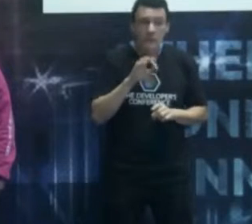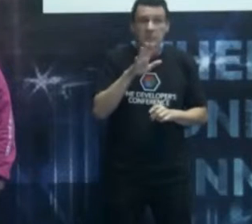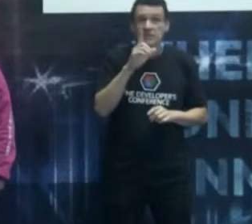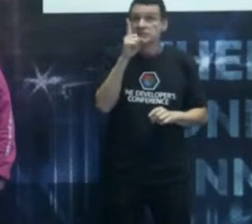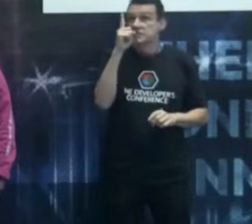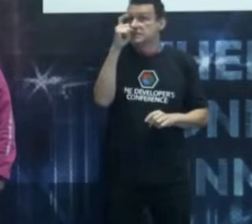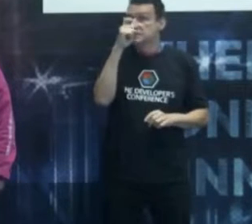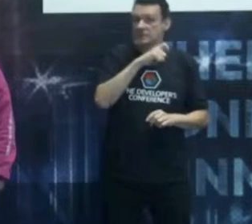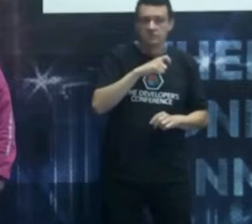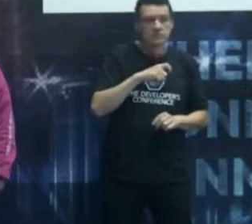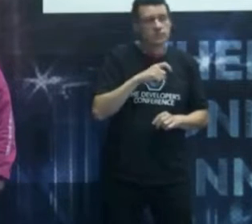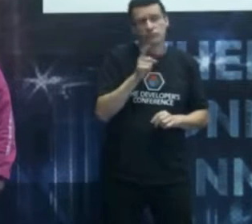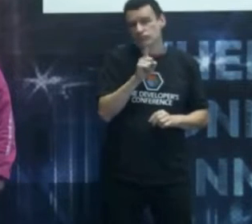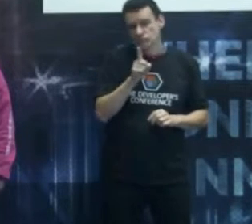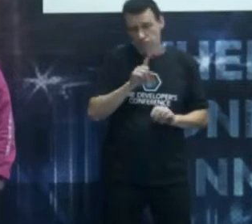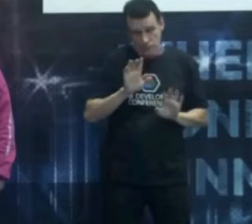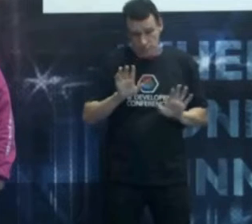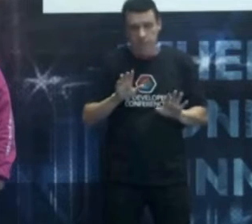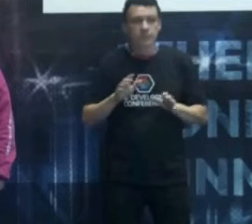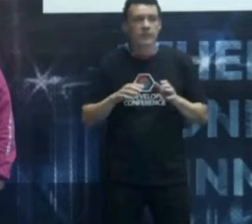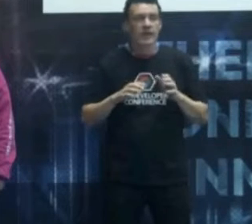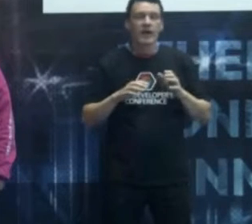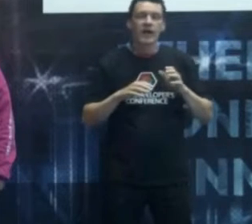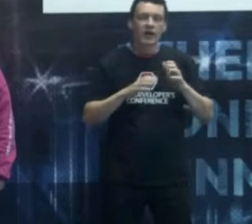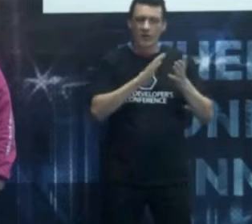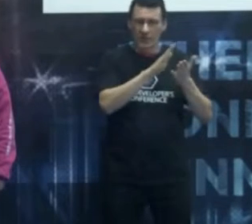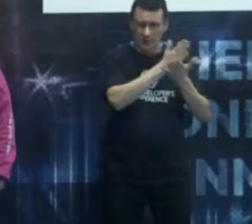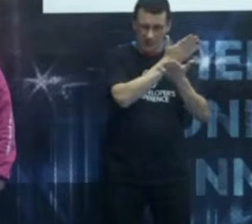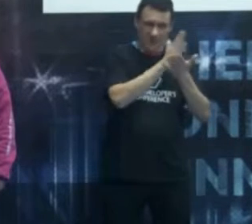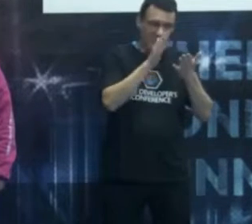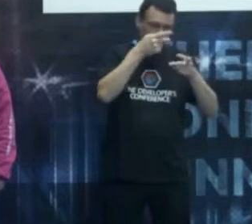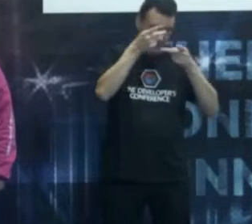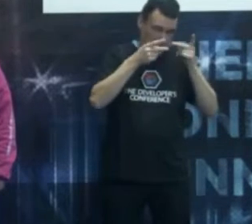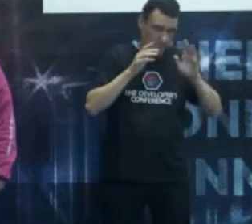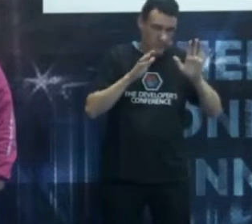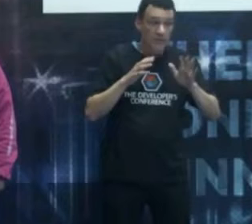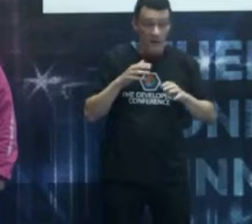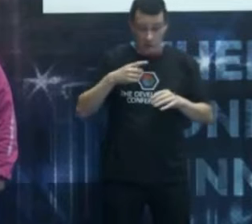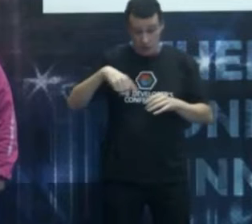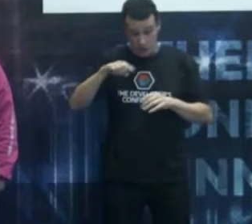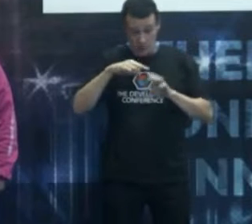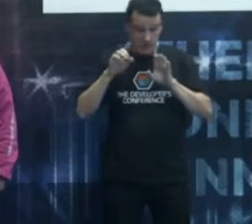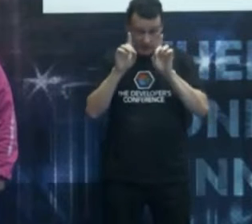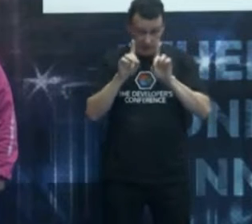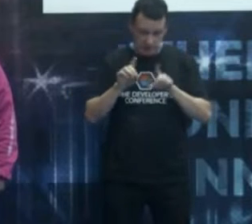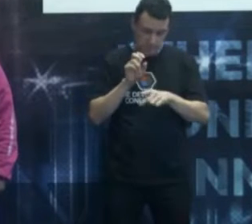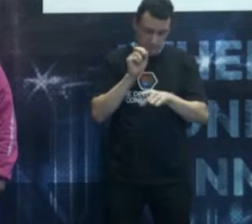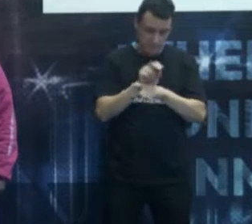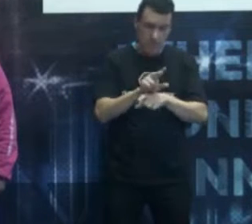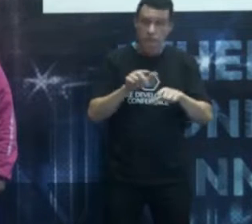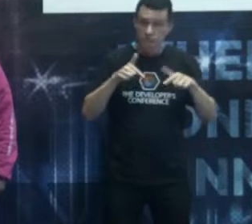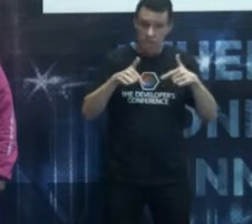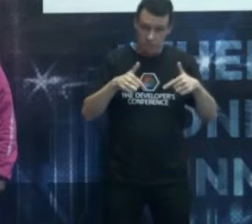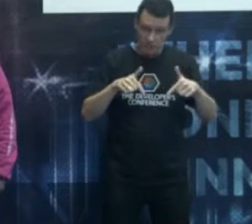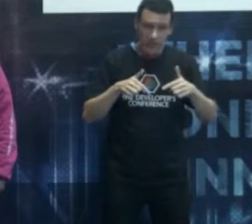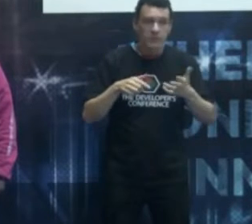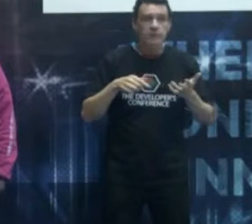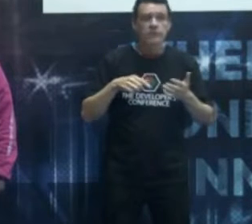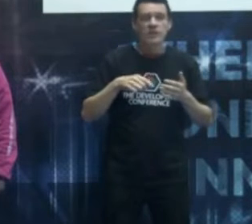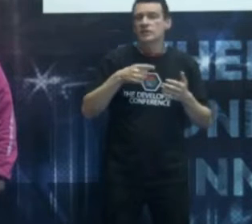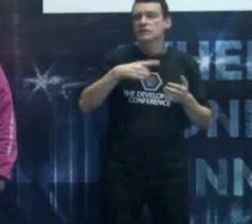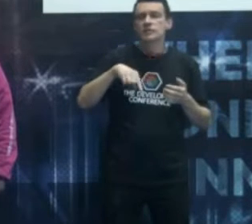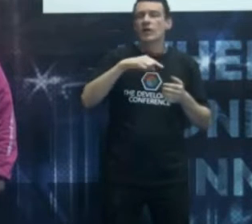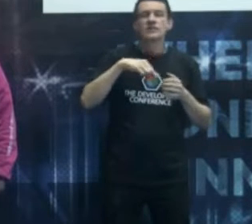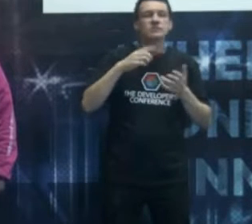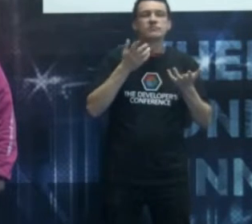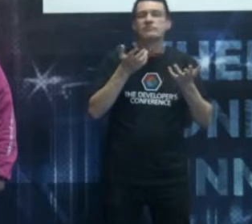a perspectiva de que nós, pessoas com deficiência, quando adentramos o mercado de trabalho, a gente normalmente tem muita disponibilidade para encontrar os melhores recursos